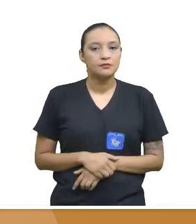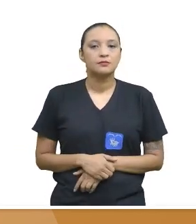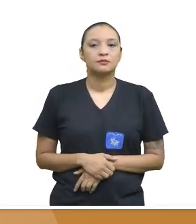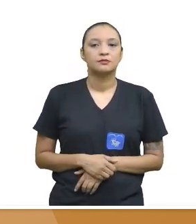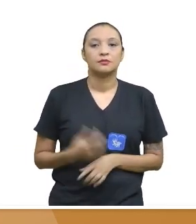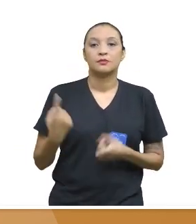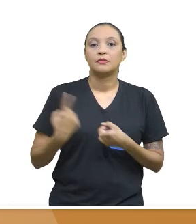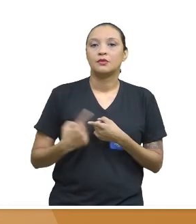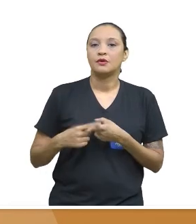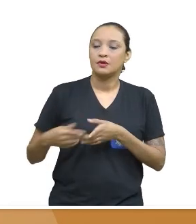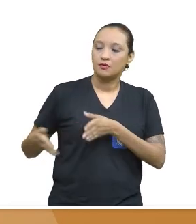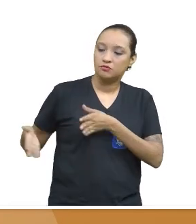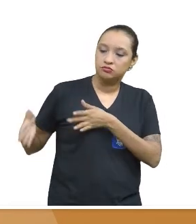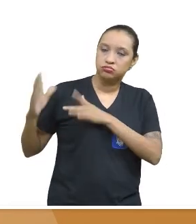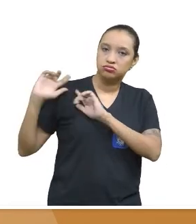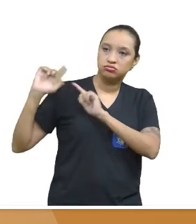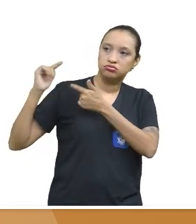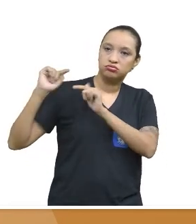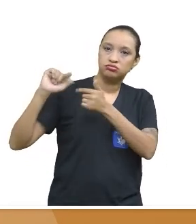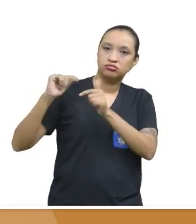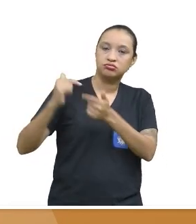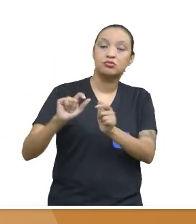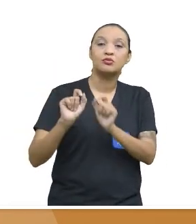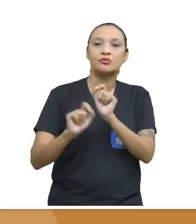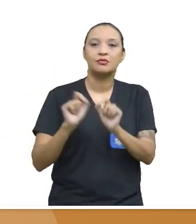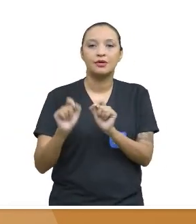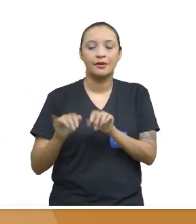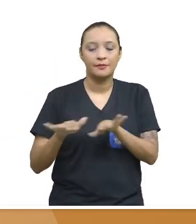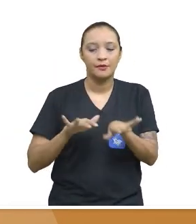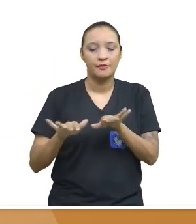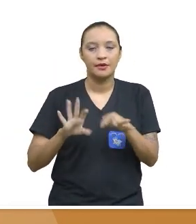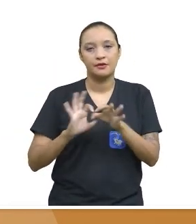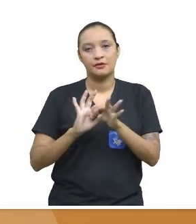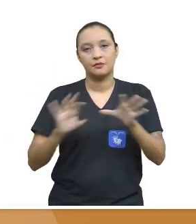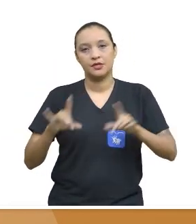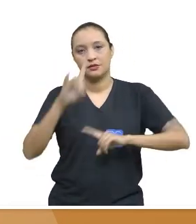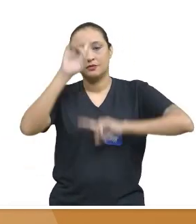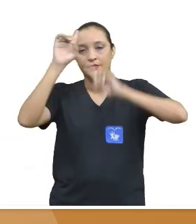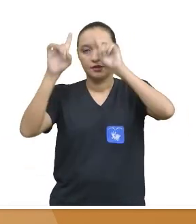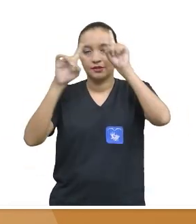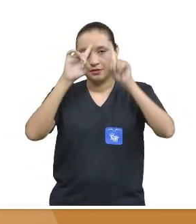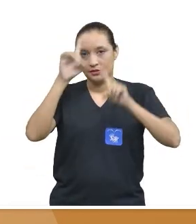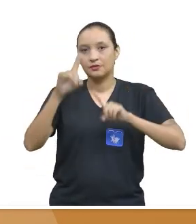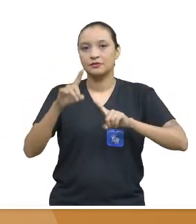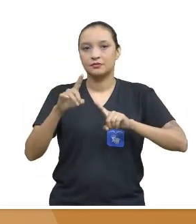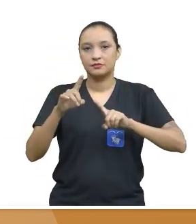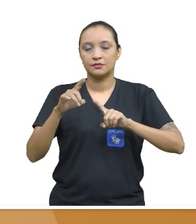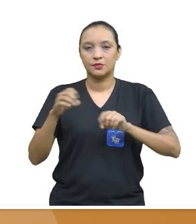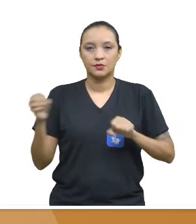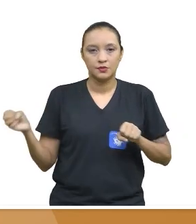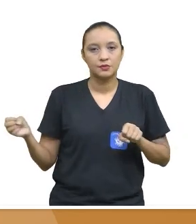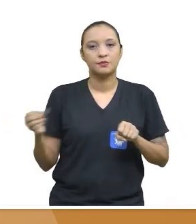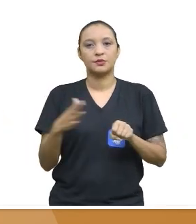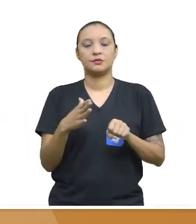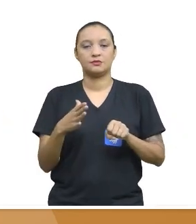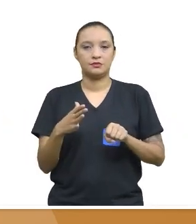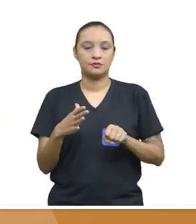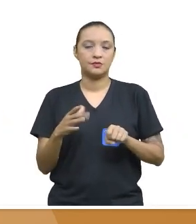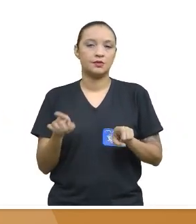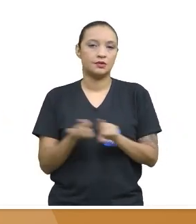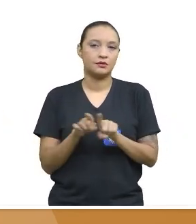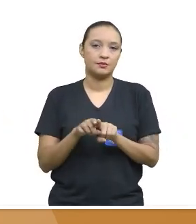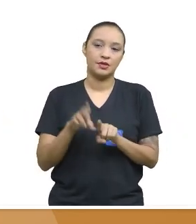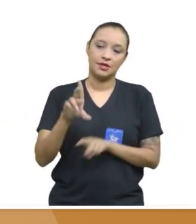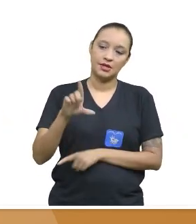por um movimento muito grande de libertação, com ideias do iluminismo, com ideias